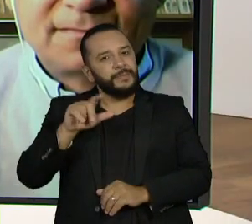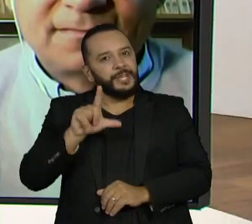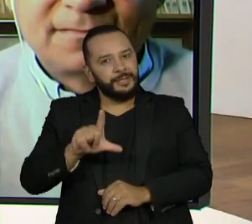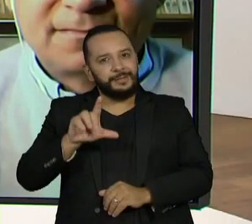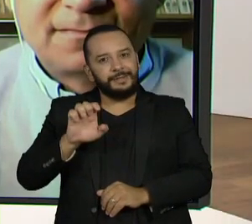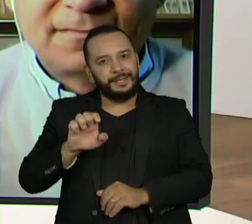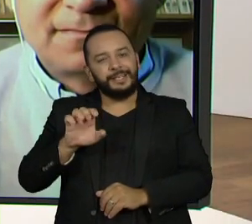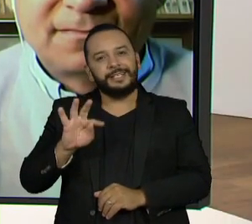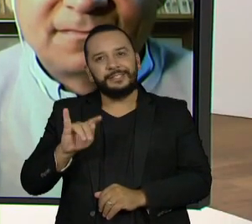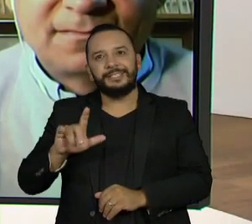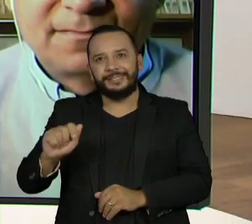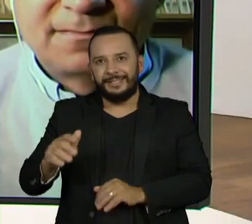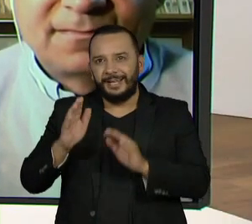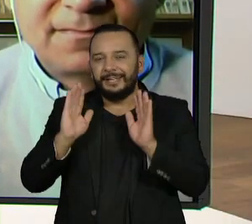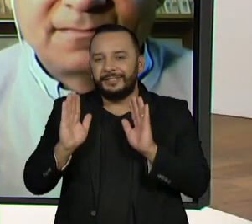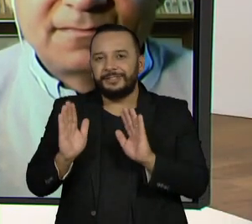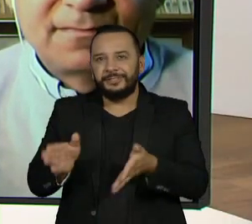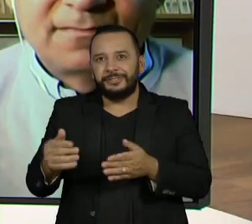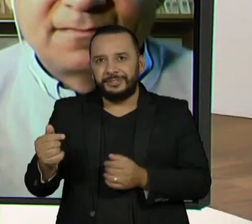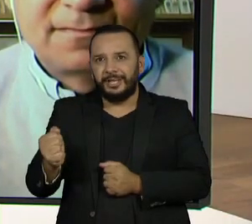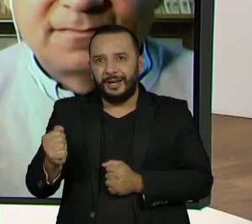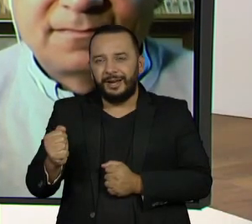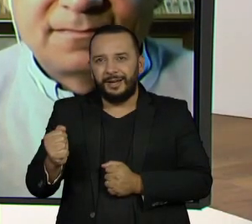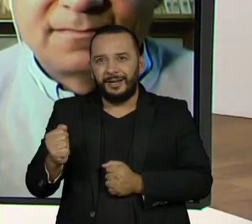vê como é que mudou a televisão. Quando a Letícia